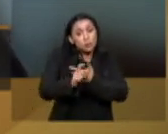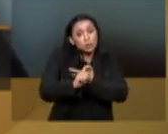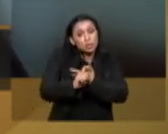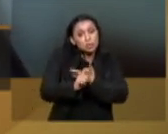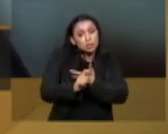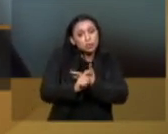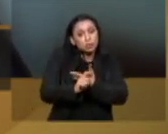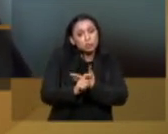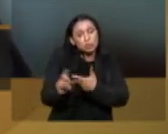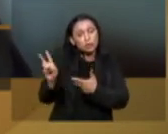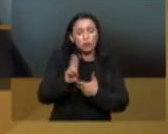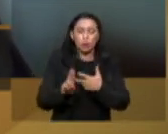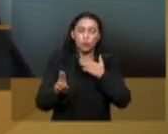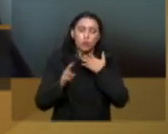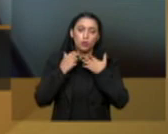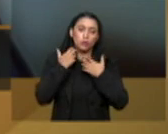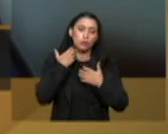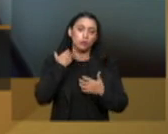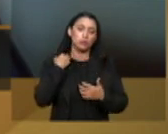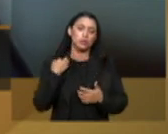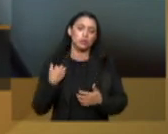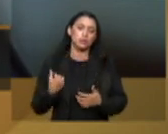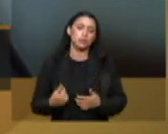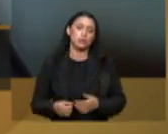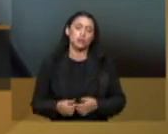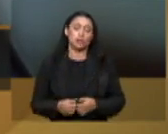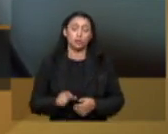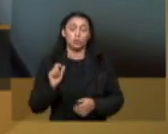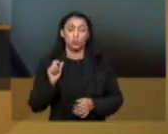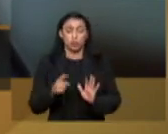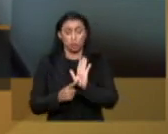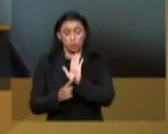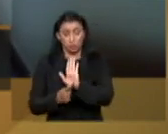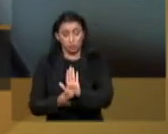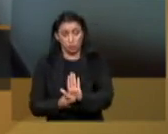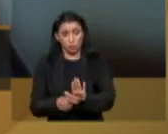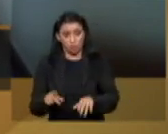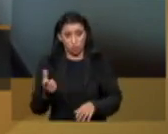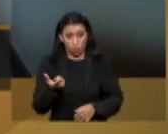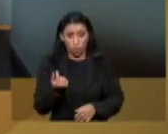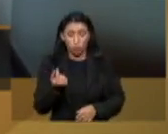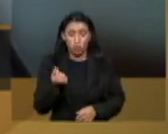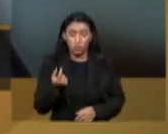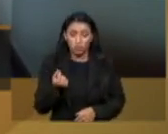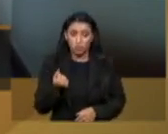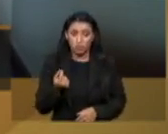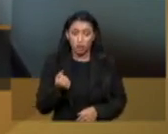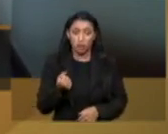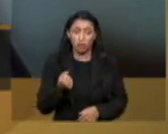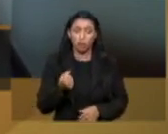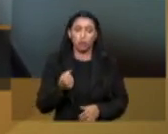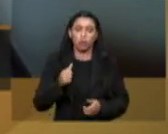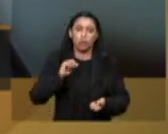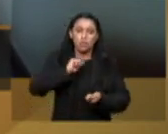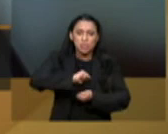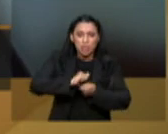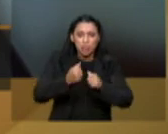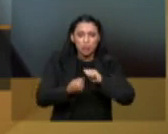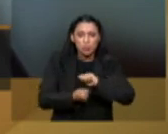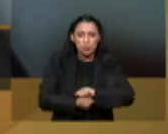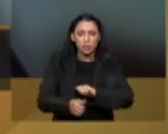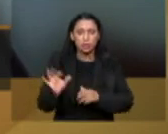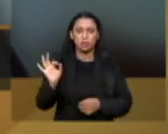se utilizar do dispositivo em comento no que diz respeito aos valores decorrentes do ajuste a valor